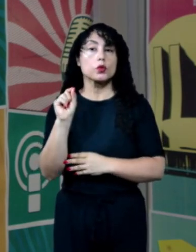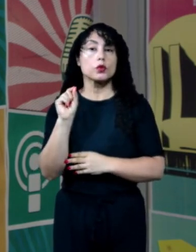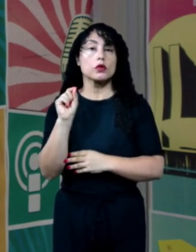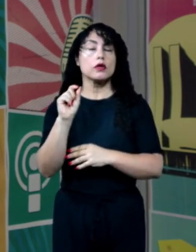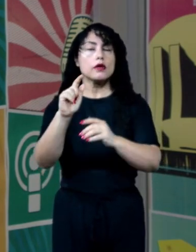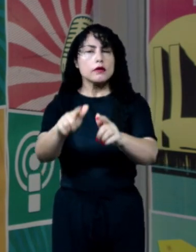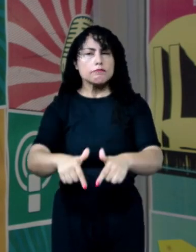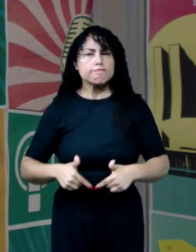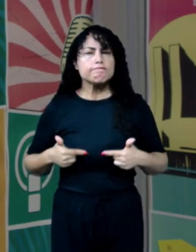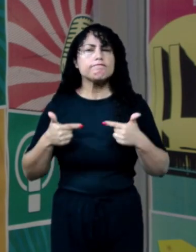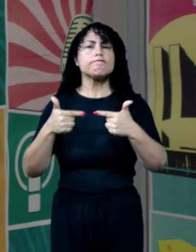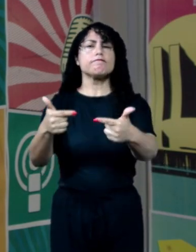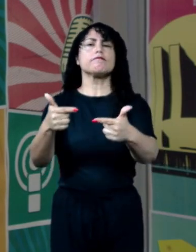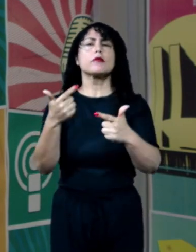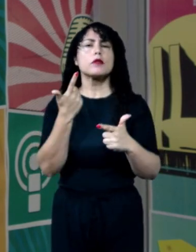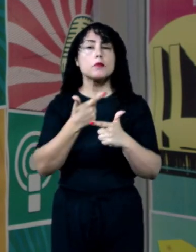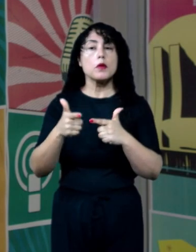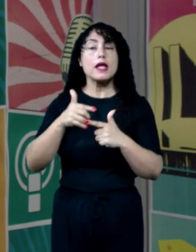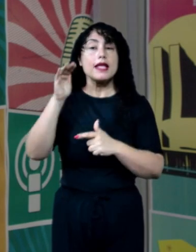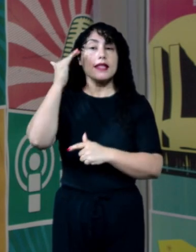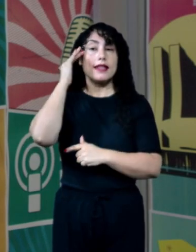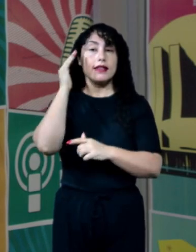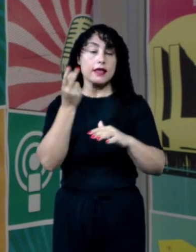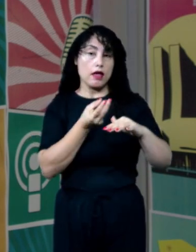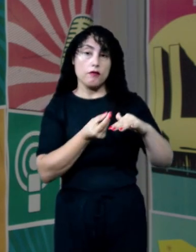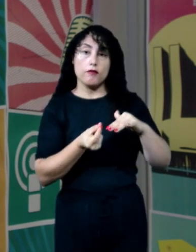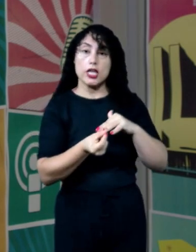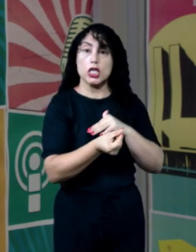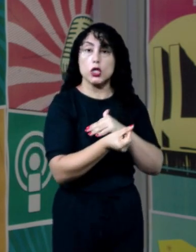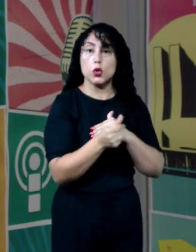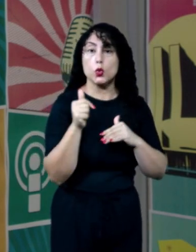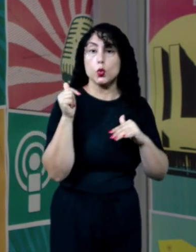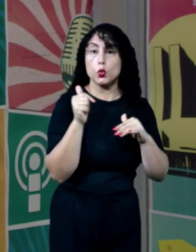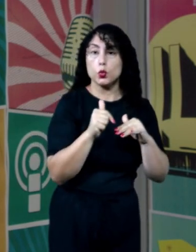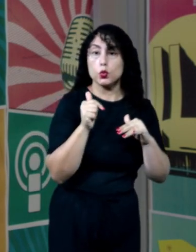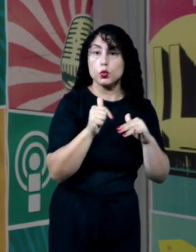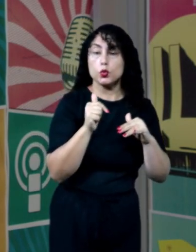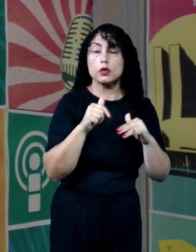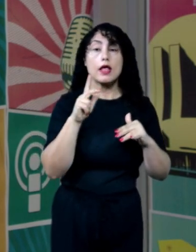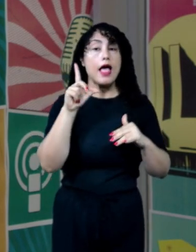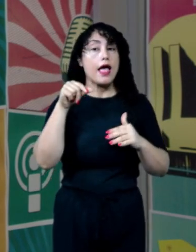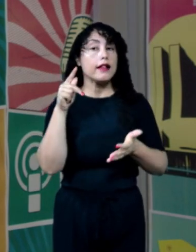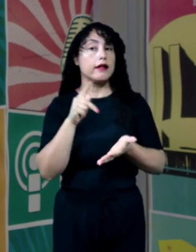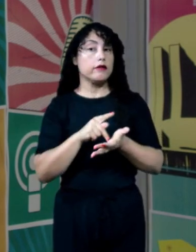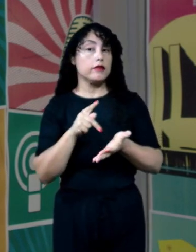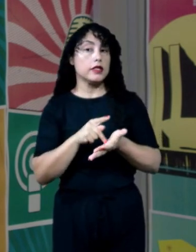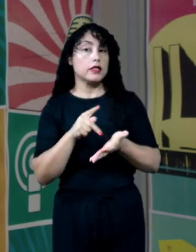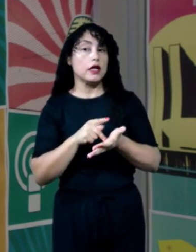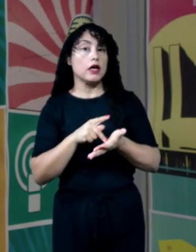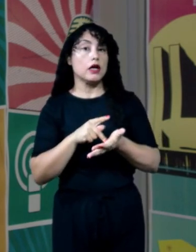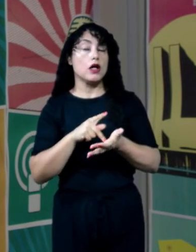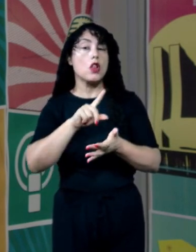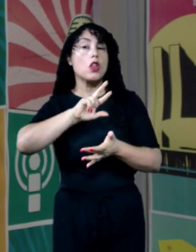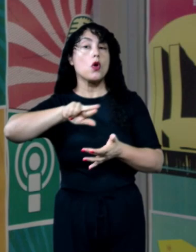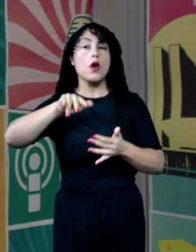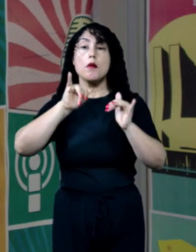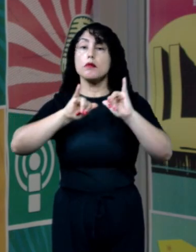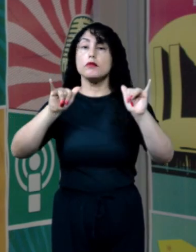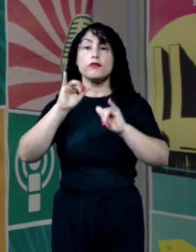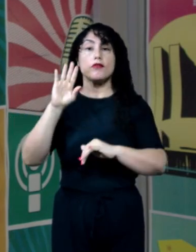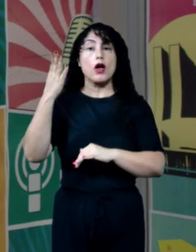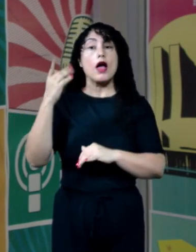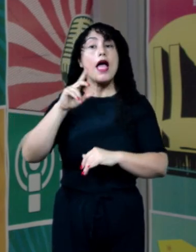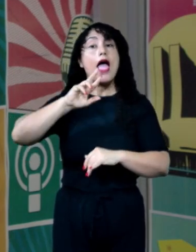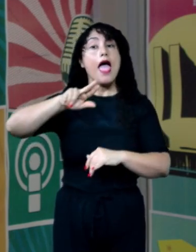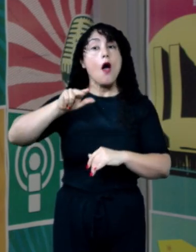enfrentar esse problema é entender que a fake news, ela na verdade, não é uma notícia falsa, mas é uma notícia